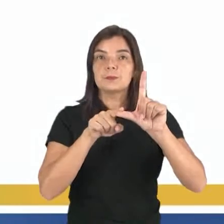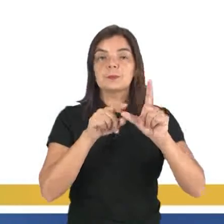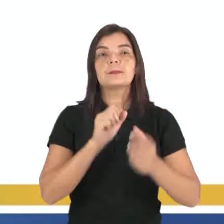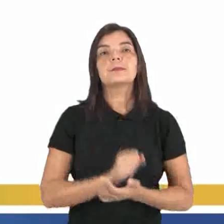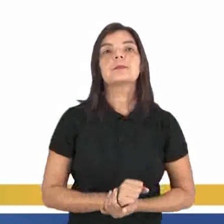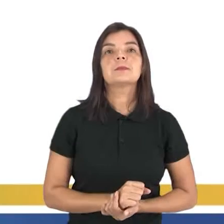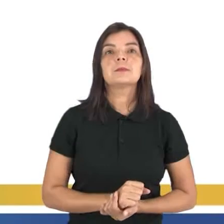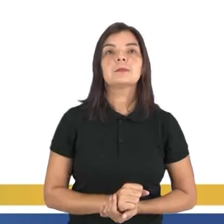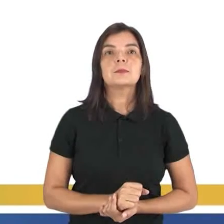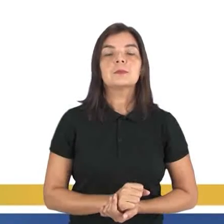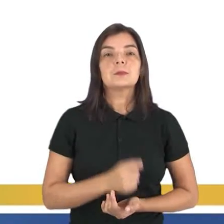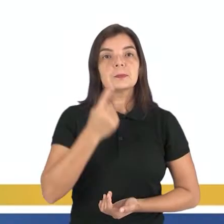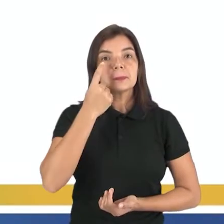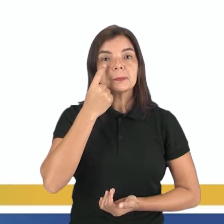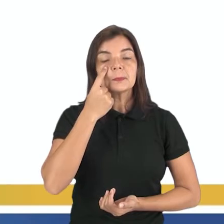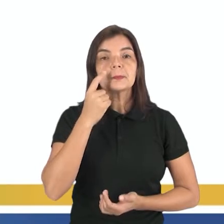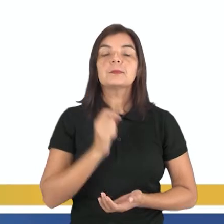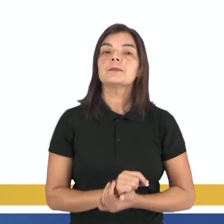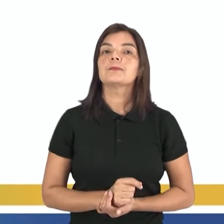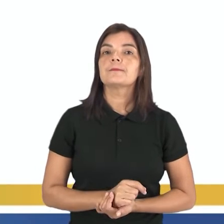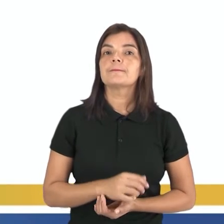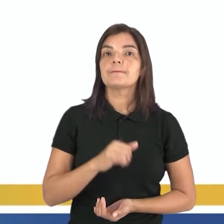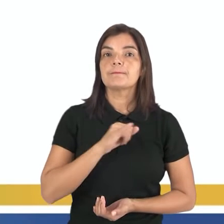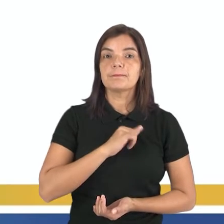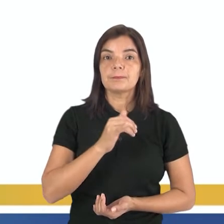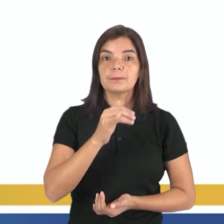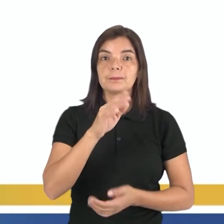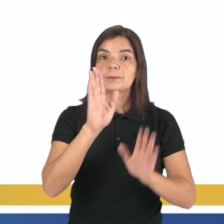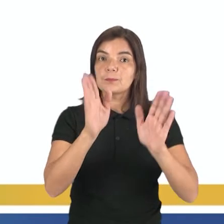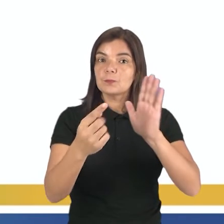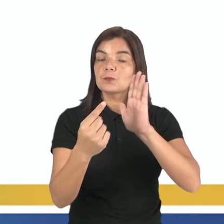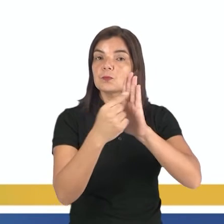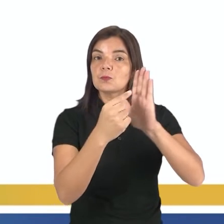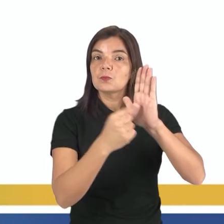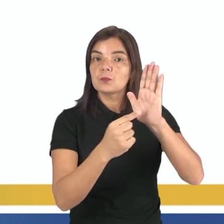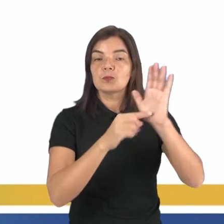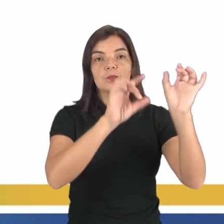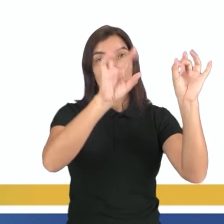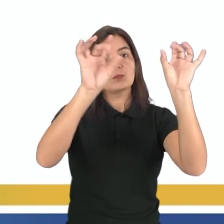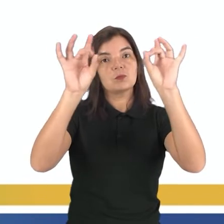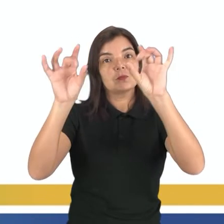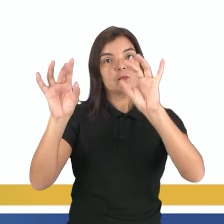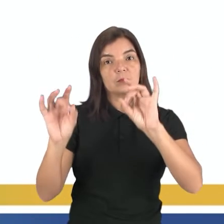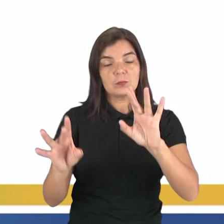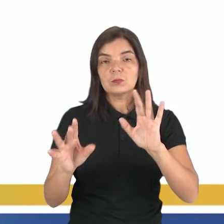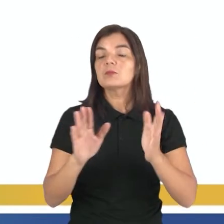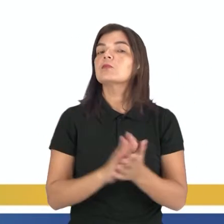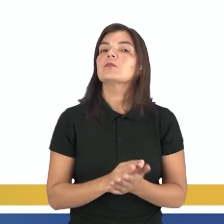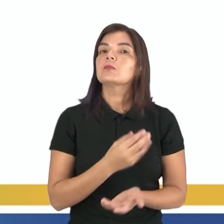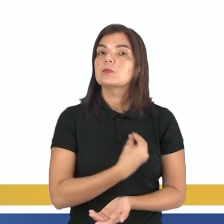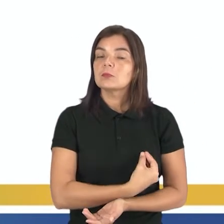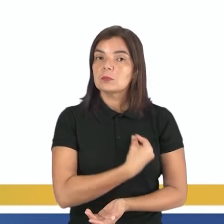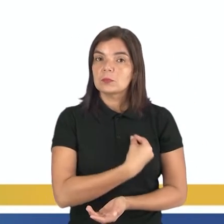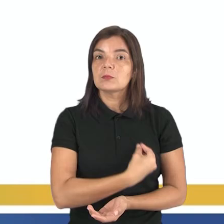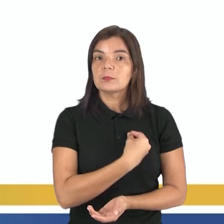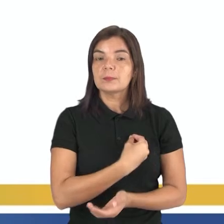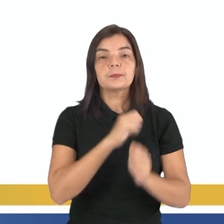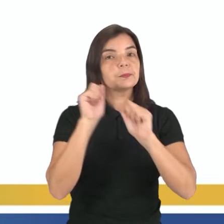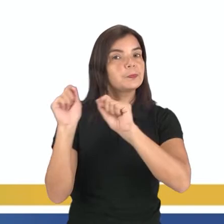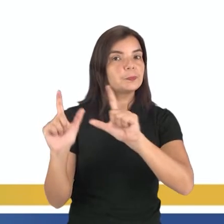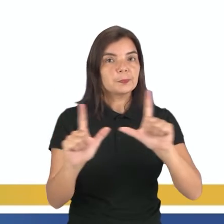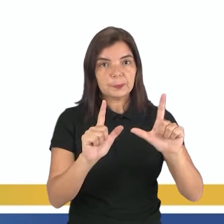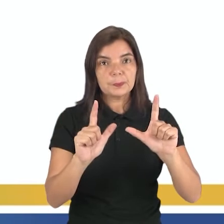gente. Então, vamos lá. Aí eu marquei os pontos, em especial alguns pontos que não estavam lá no último